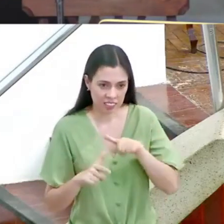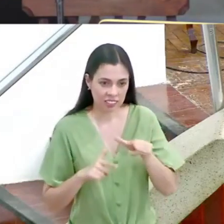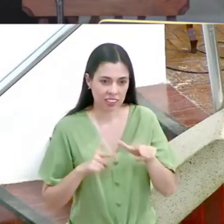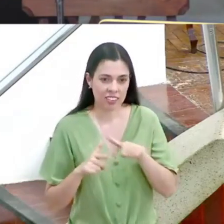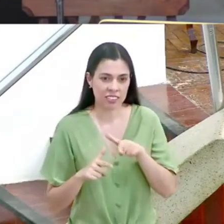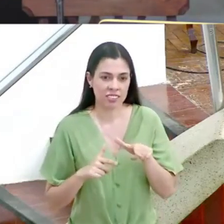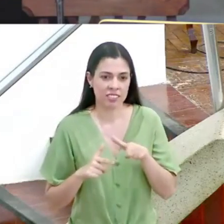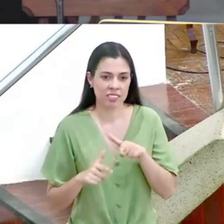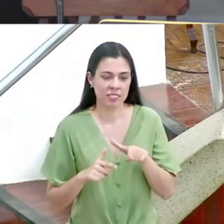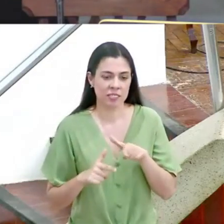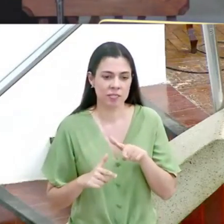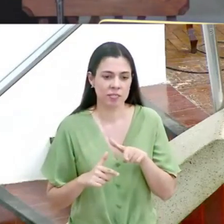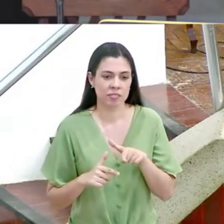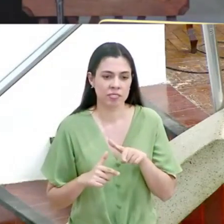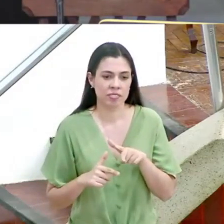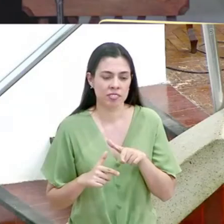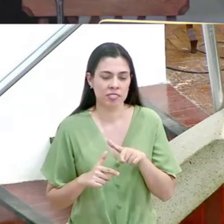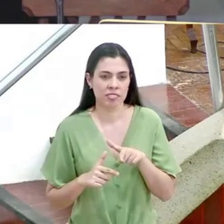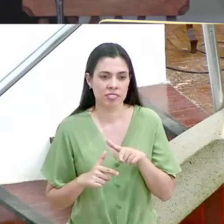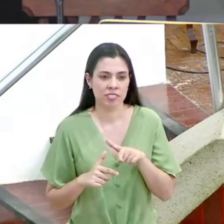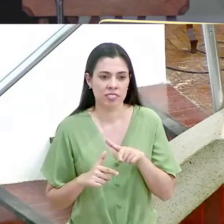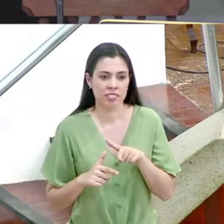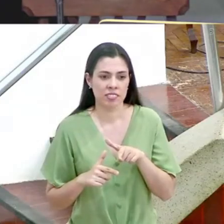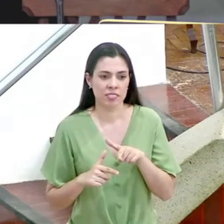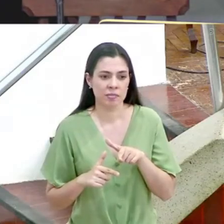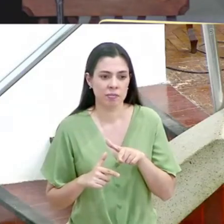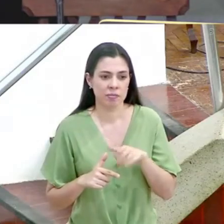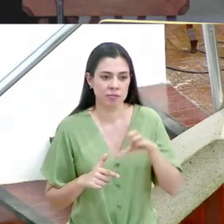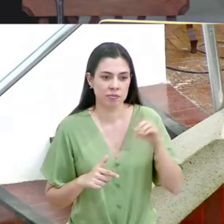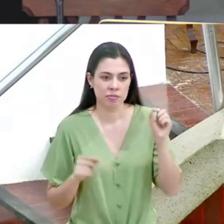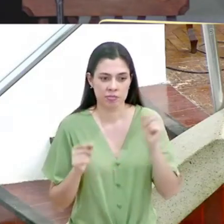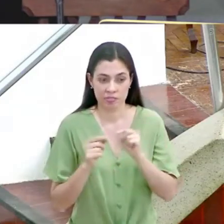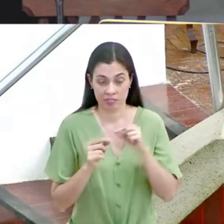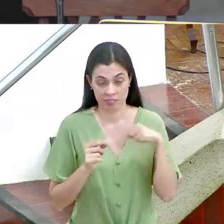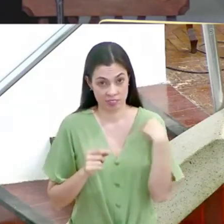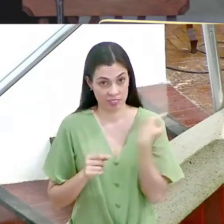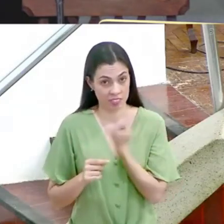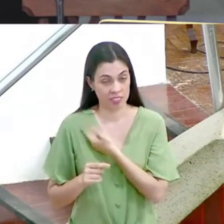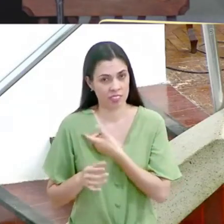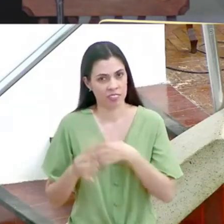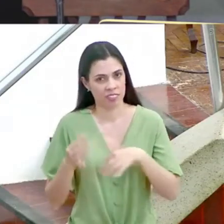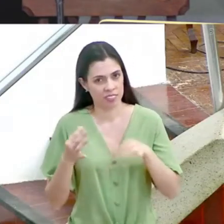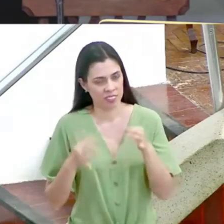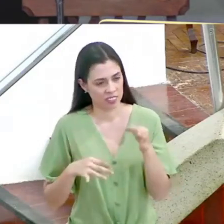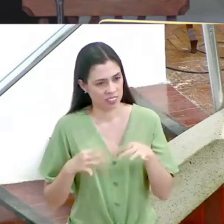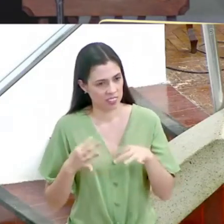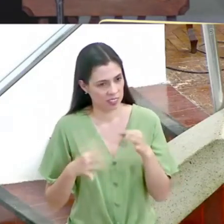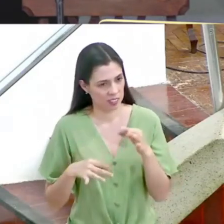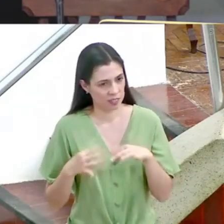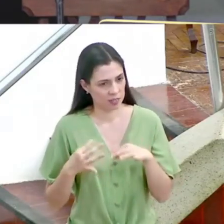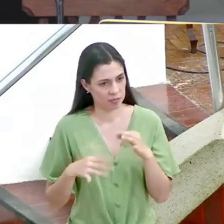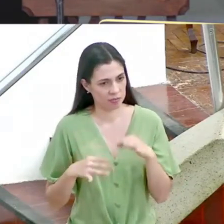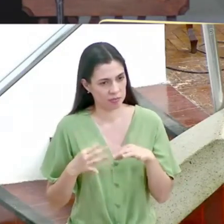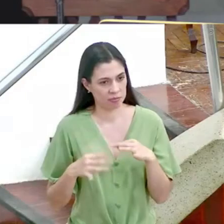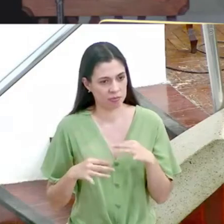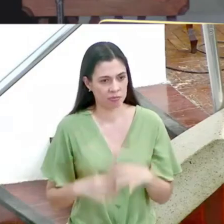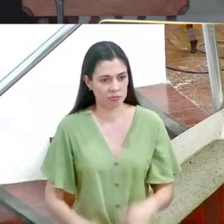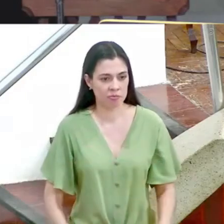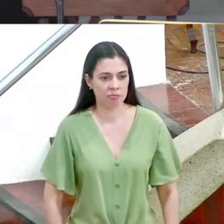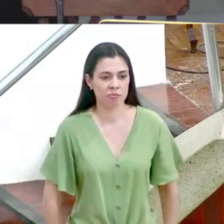é imputado para a justiça somos salvos pela fé somos justificados pela obra de